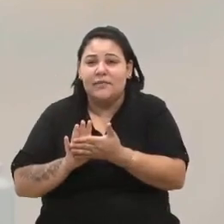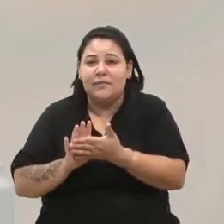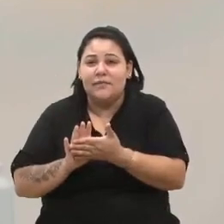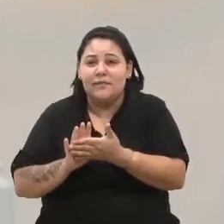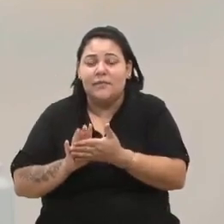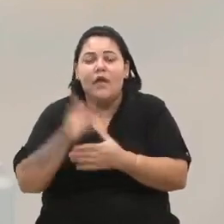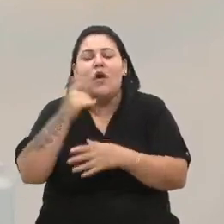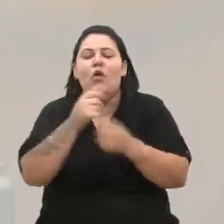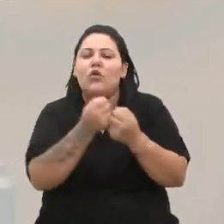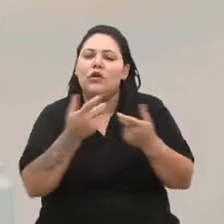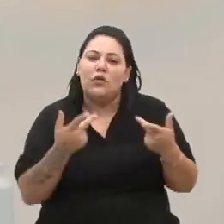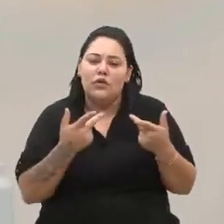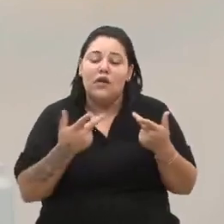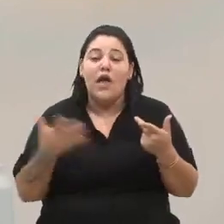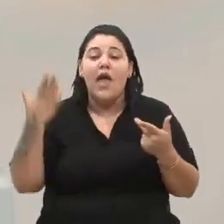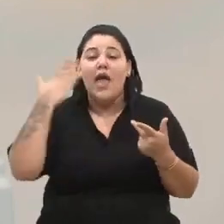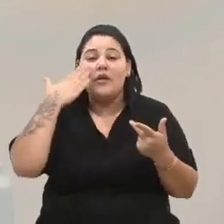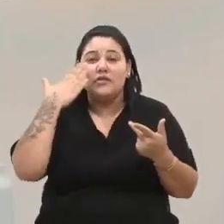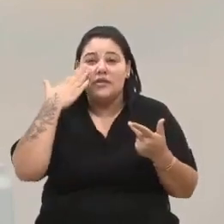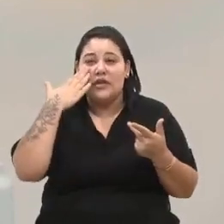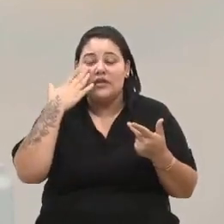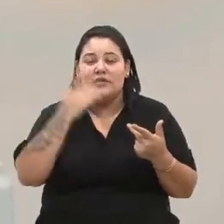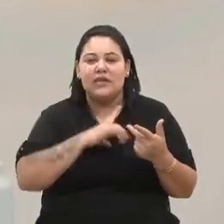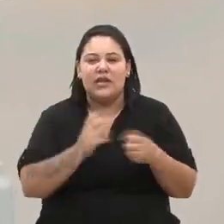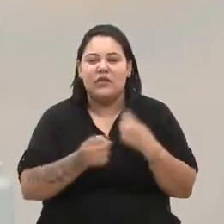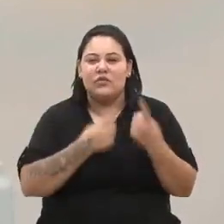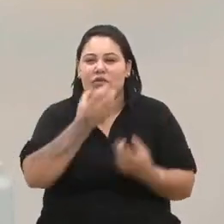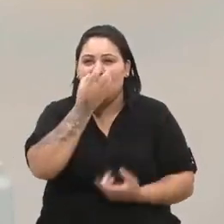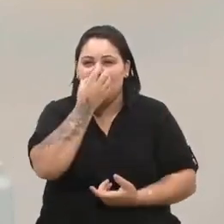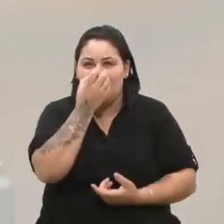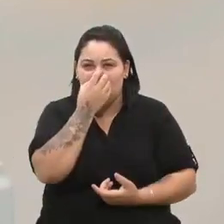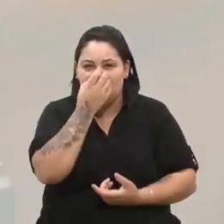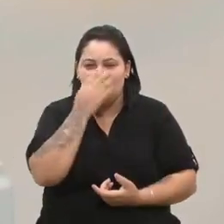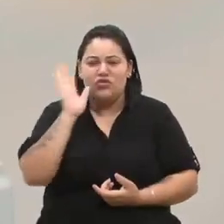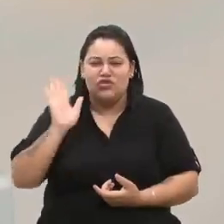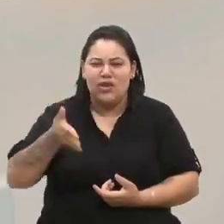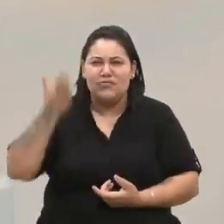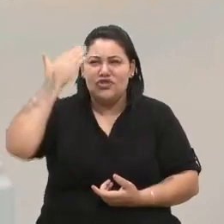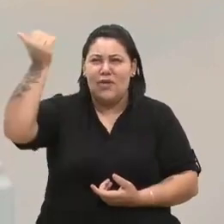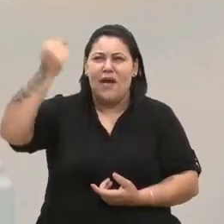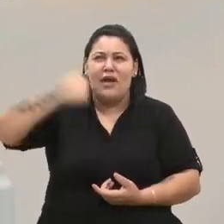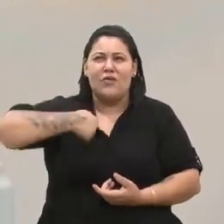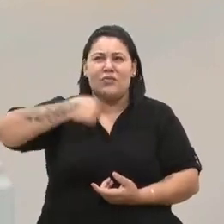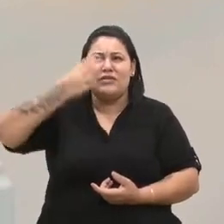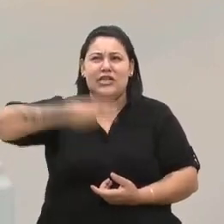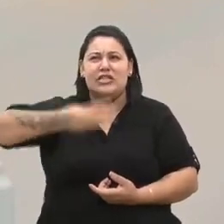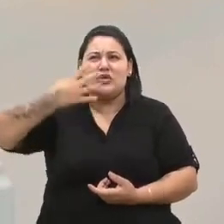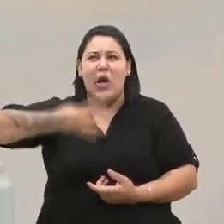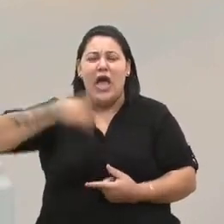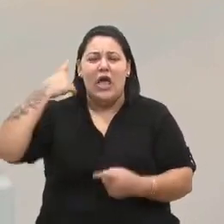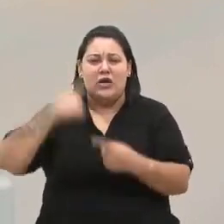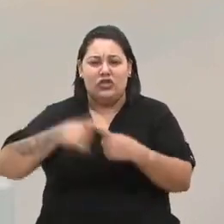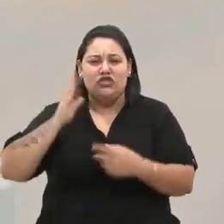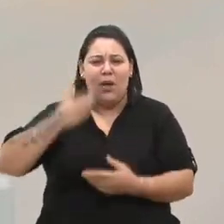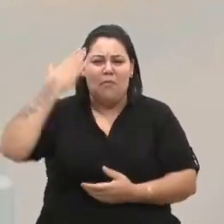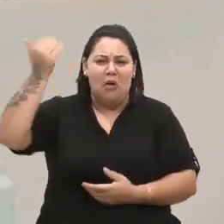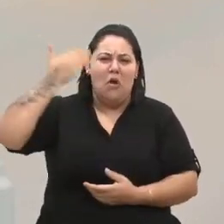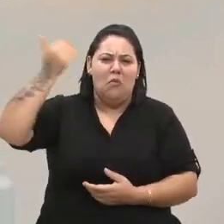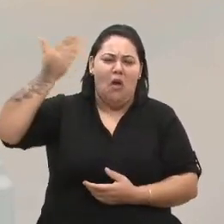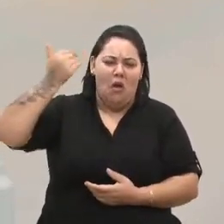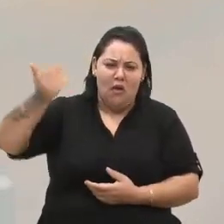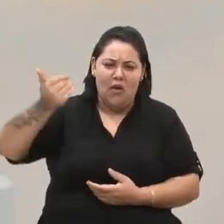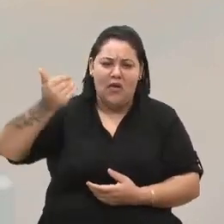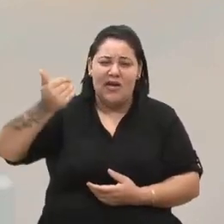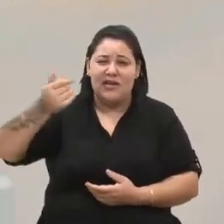Outra coisa, eu sei dos cachorros que já me chamaram 3, 4 vezes, que eles estão num